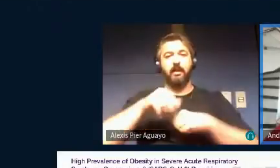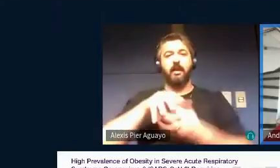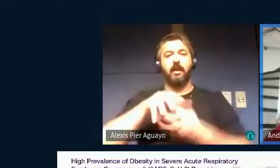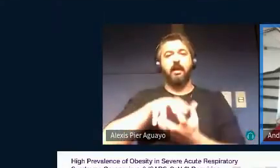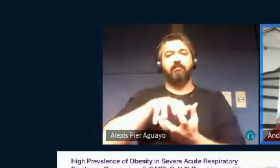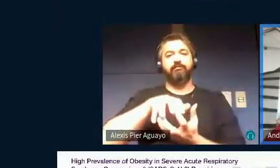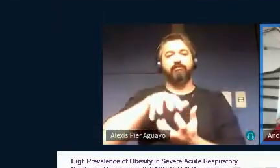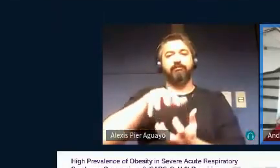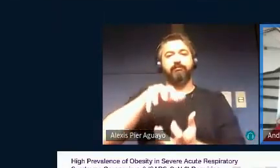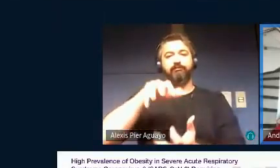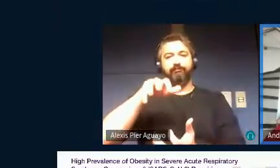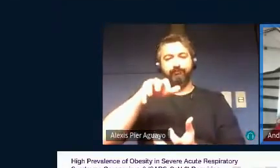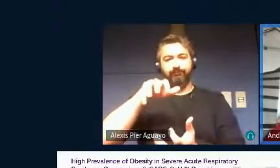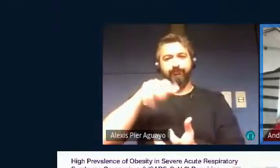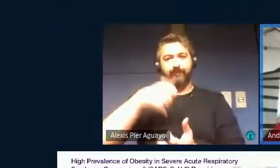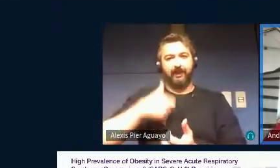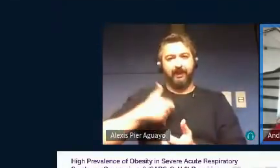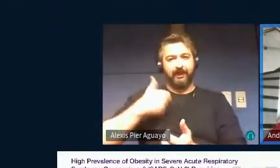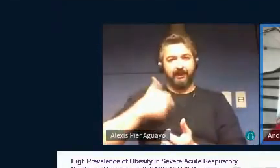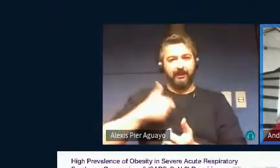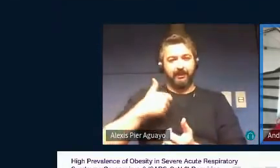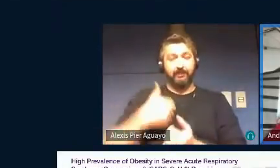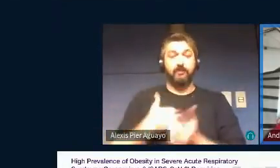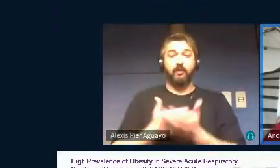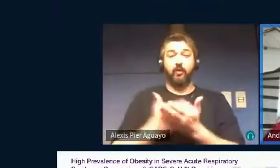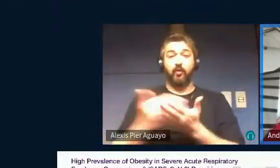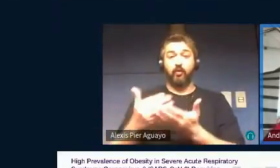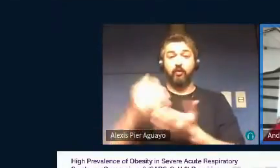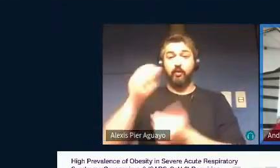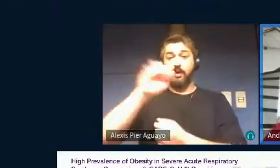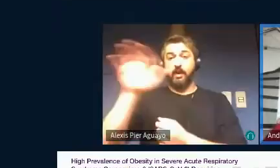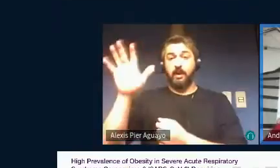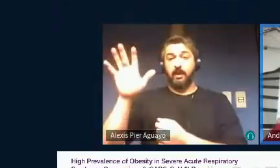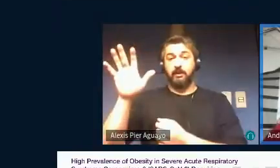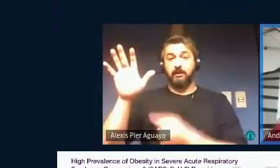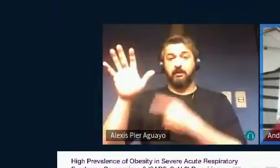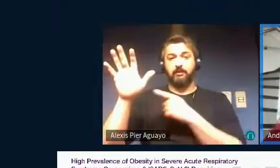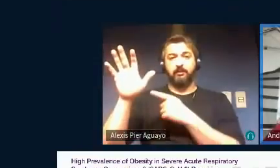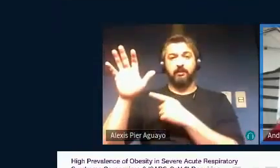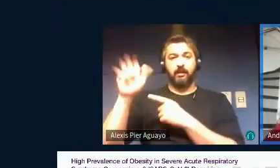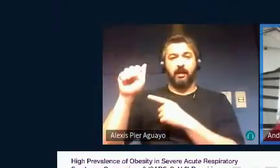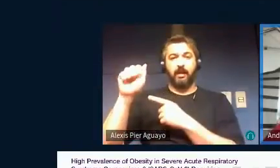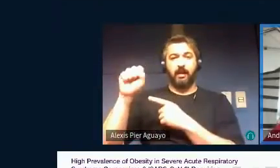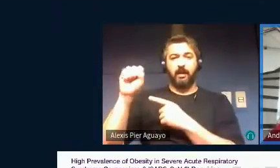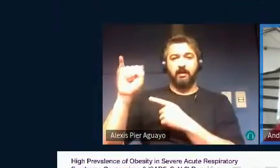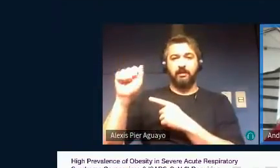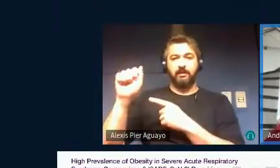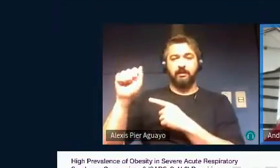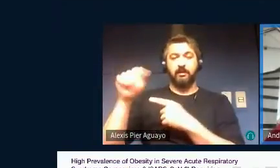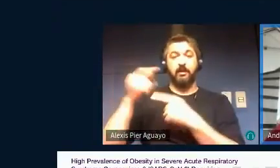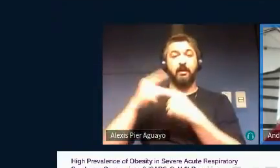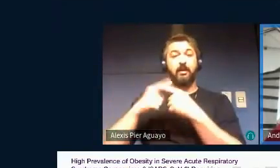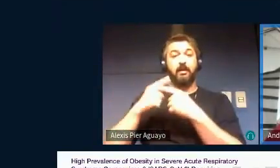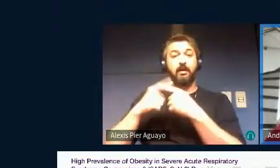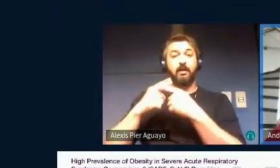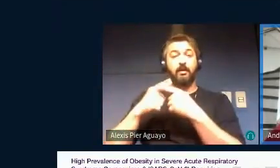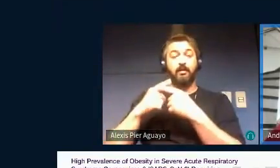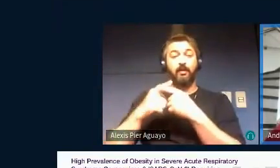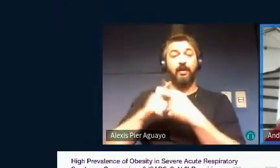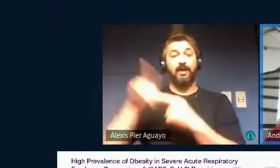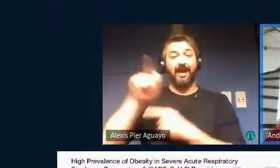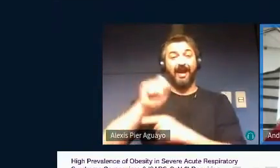né? E essa doença começou nos países asiáticos, onde a proporção de obesidade é muito menor do que